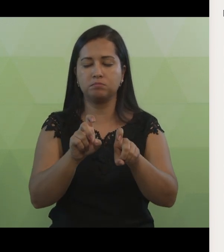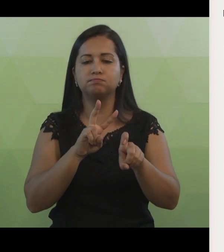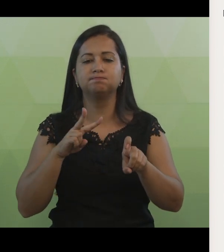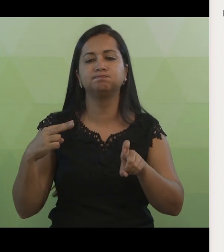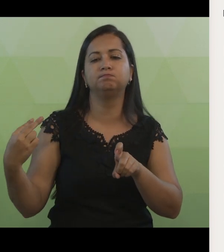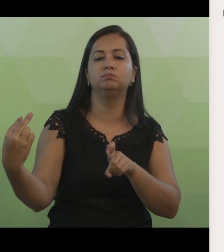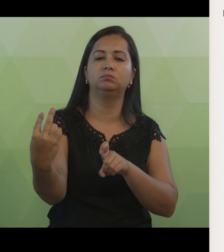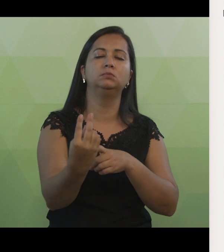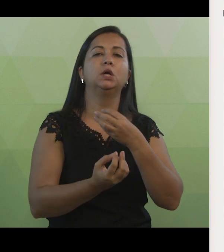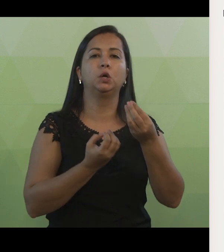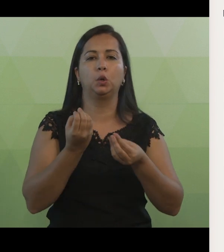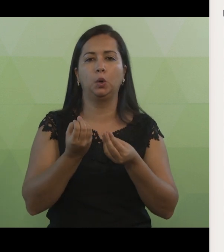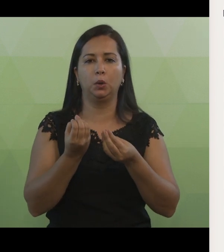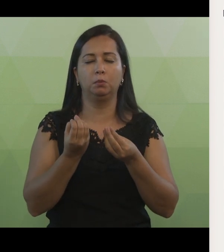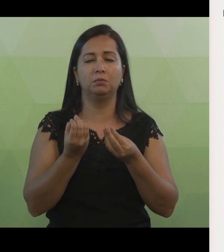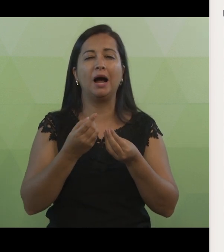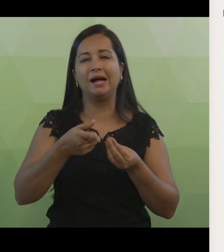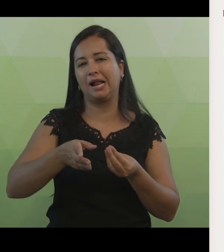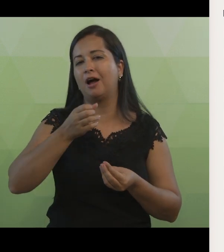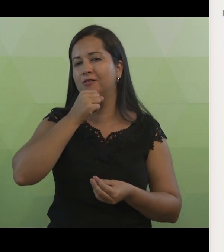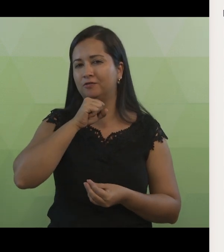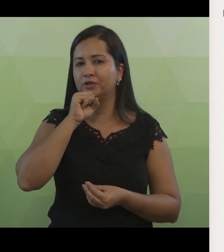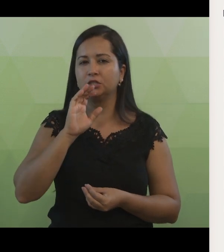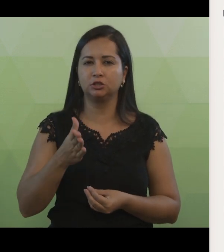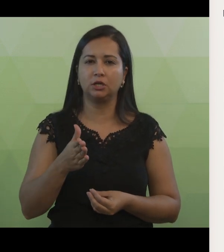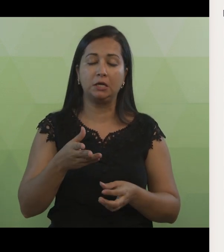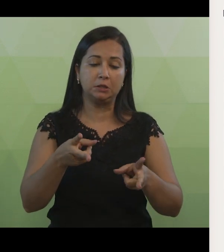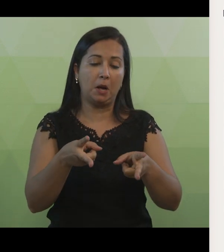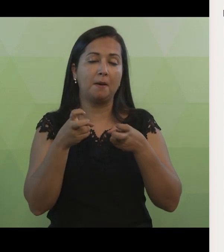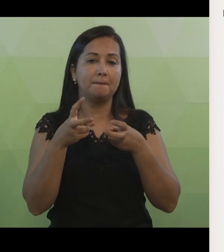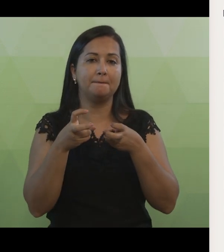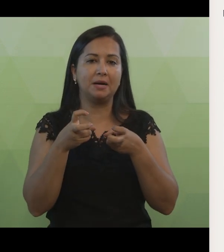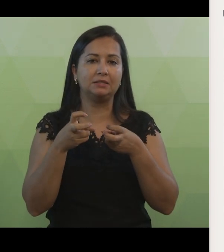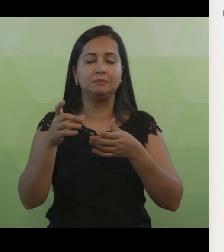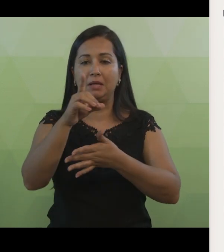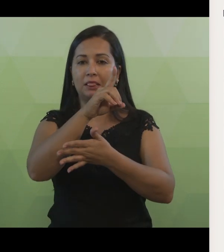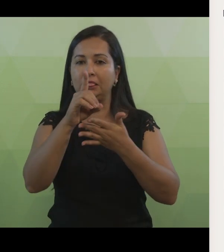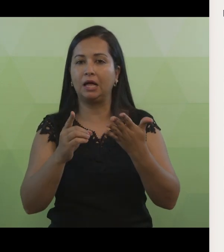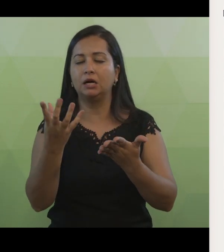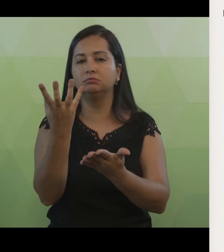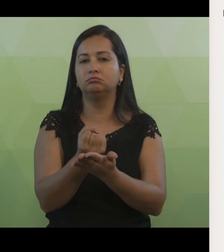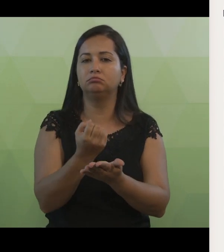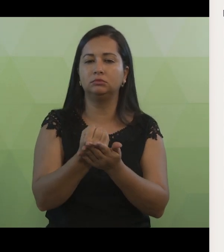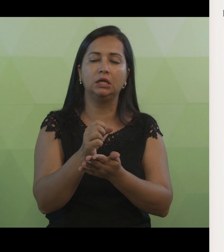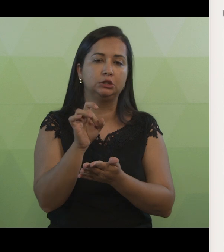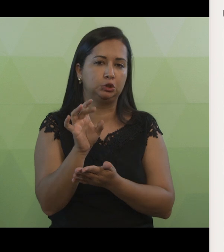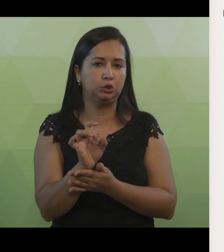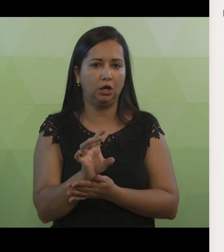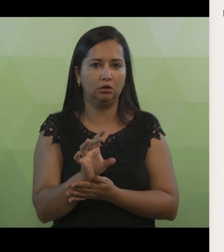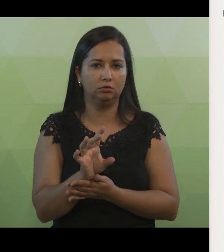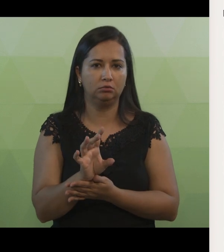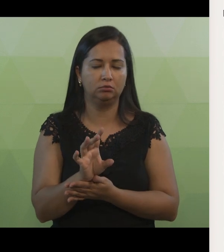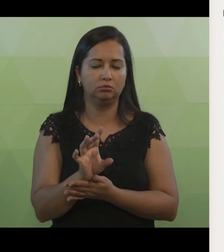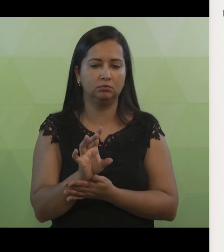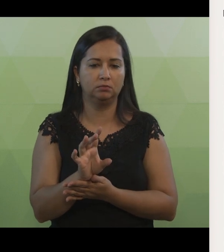abordagem mais antiga, baseando apenas nas entradas e saídas dos dados, sem conhecimento da parte de processamento dos dados.